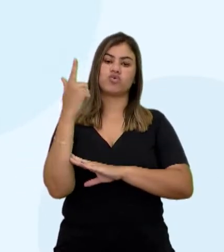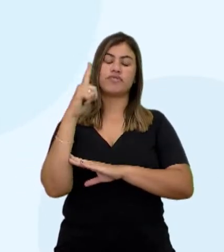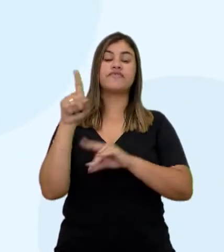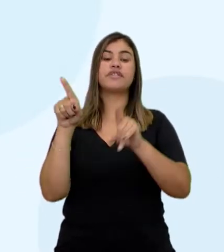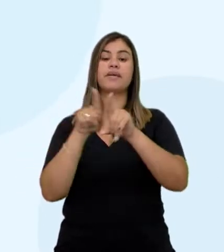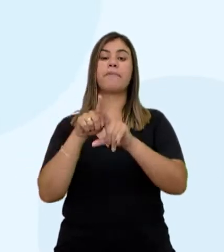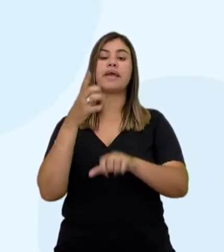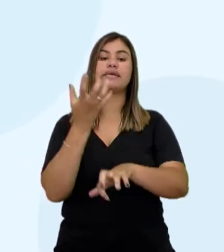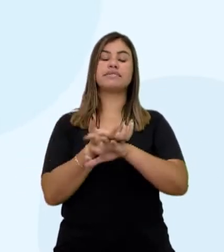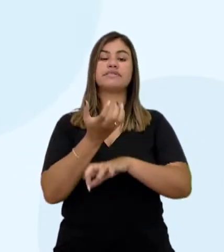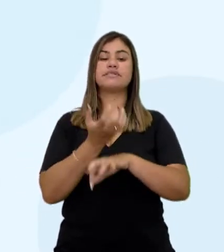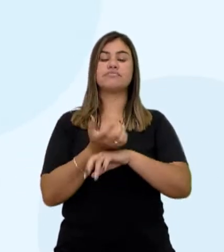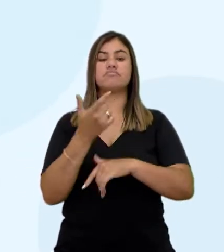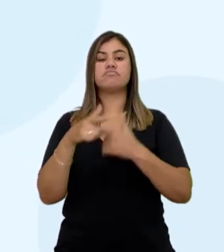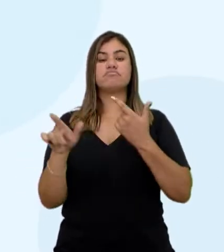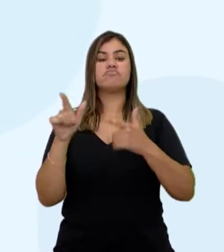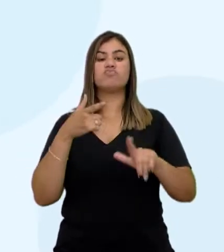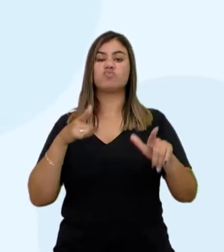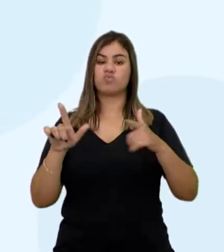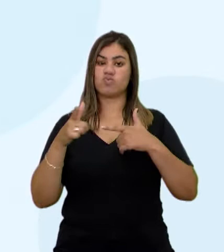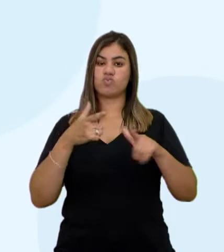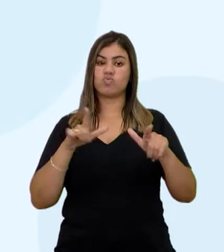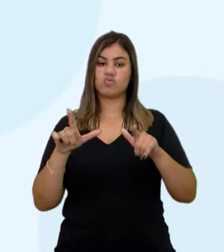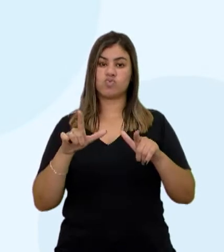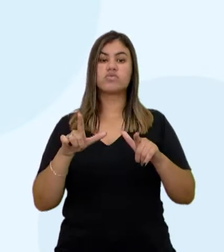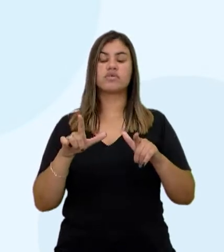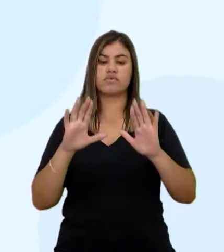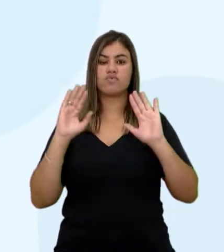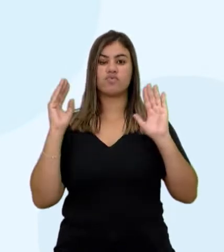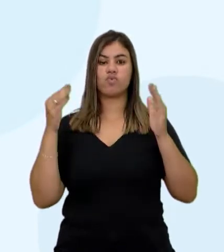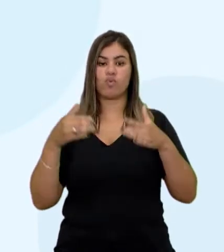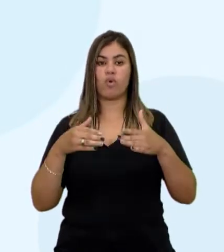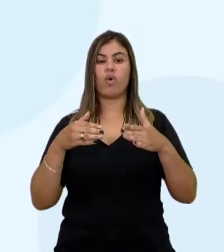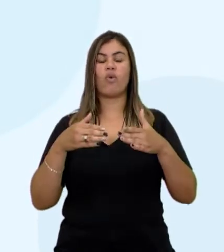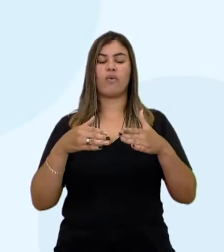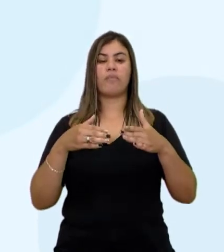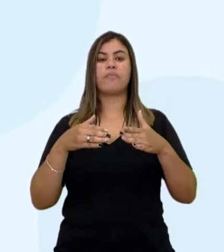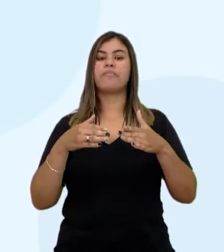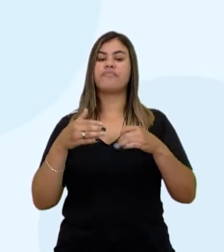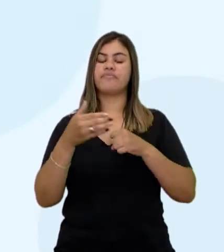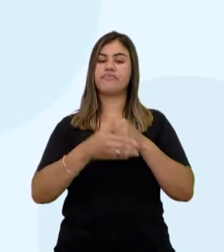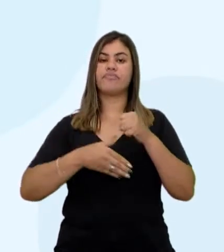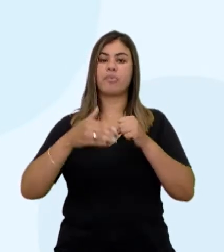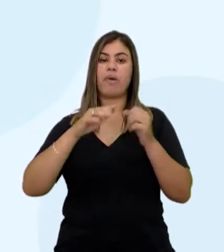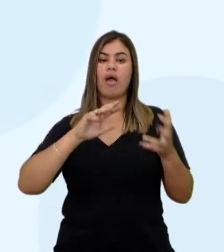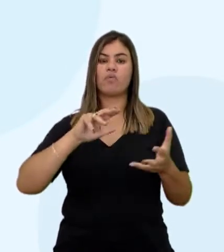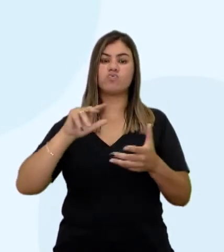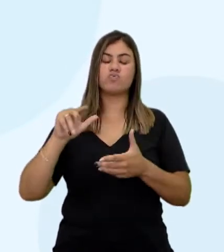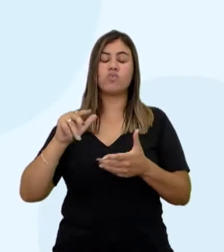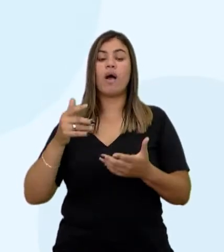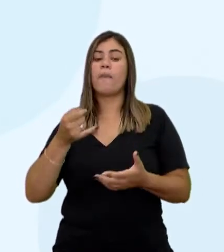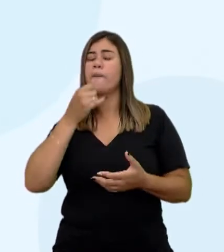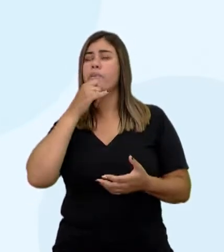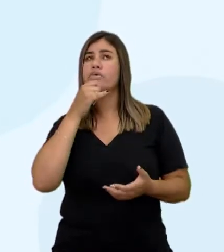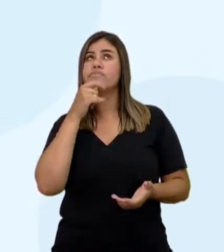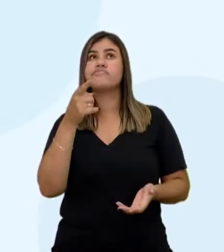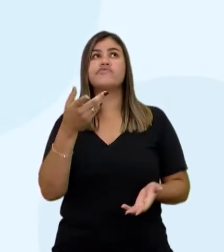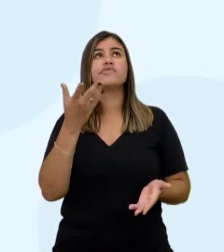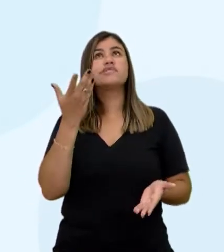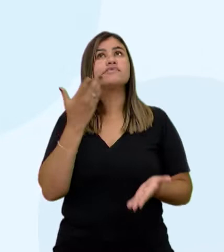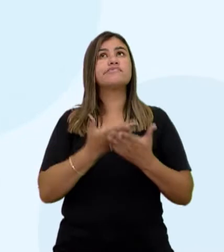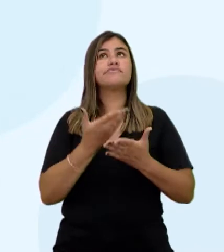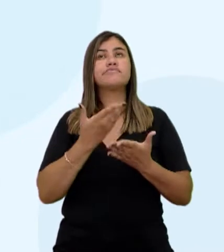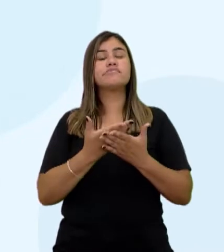disciplinas que acabam, né, dando uma ênfase aí na estrutura geológica, como por exemplo, né, se você for estudar a parte